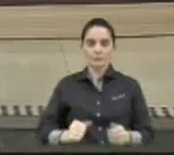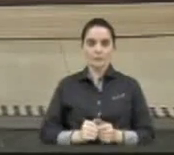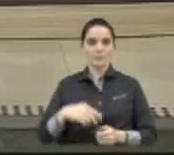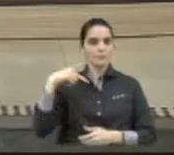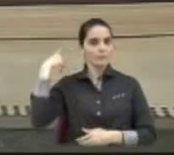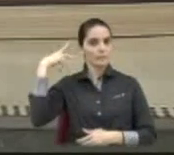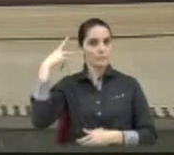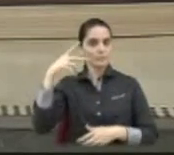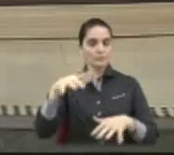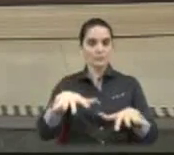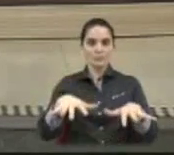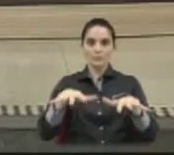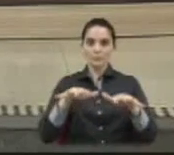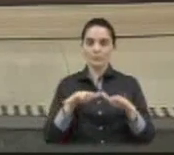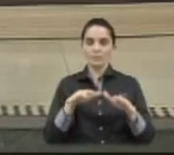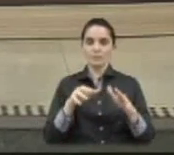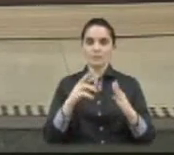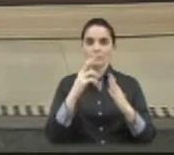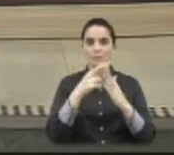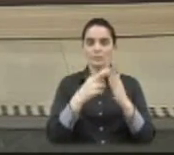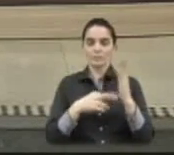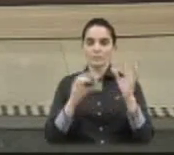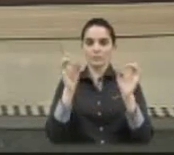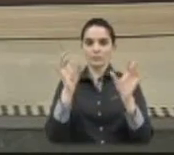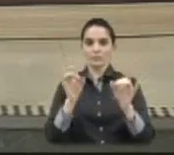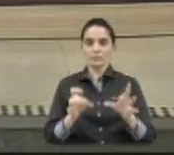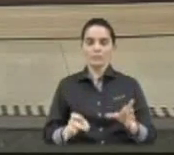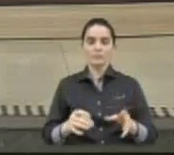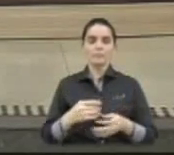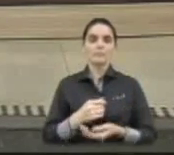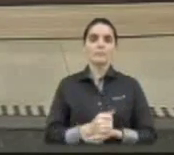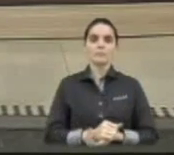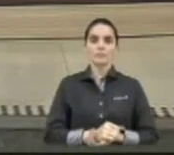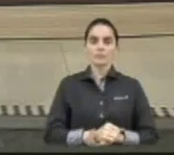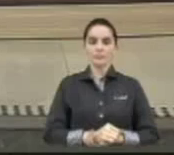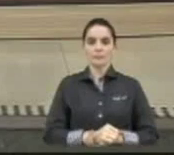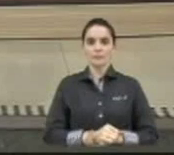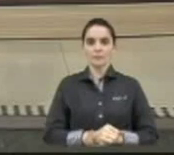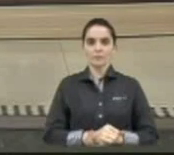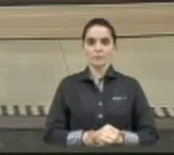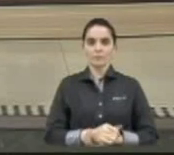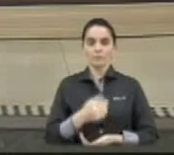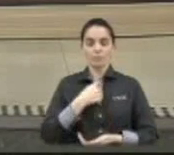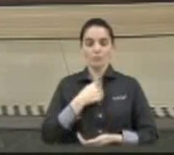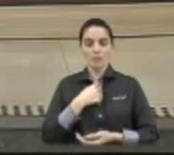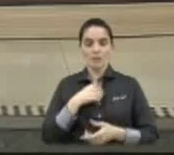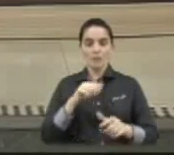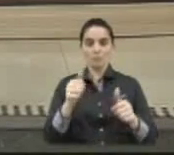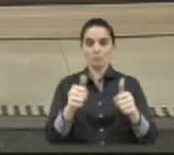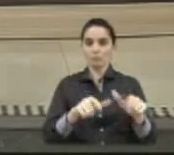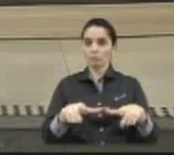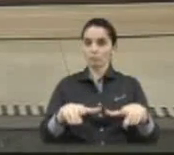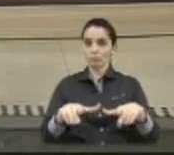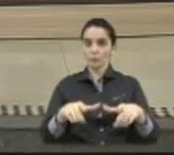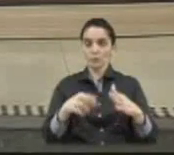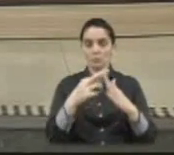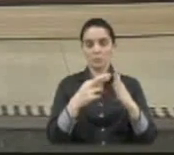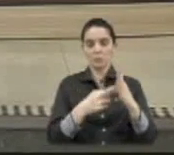senhores vereadores da Câmara Municipal de Limeira, relatório especial. Nobres colegas, no uso e desempenho de minhas funções legais